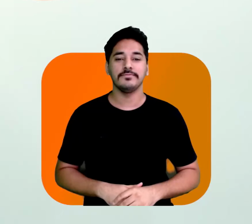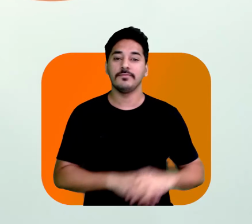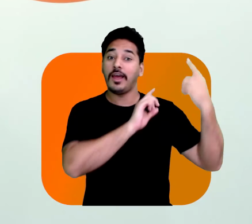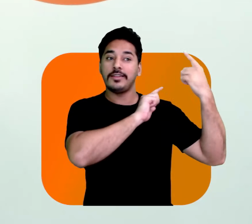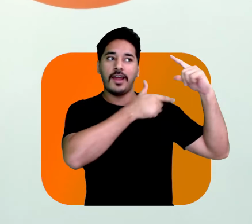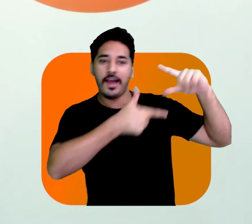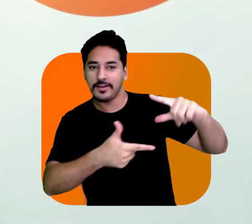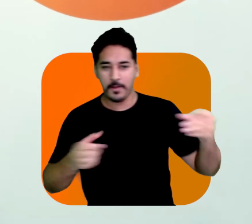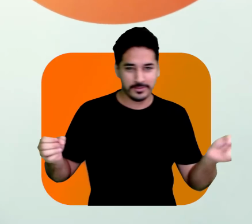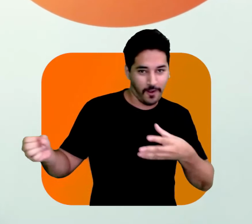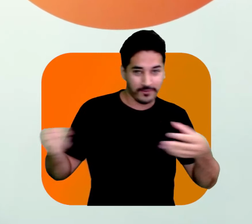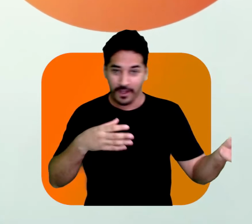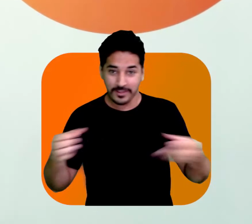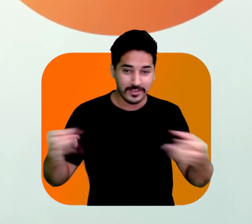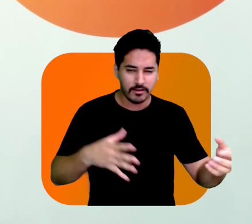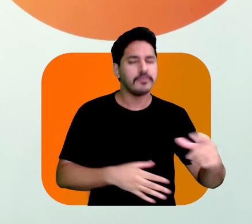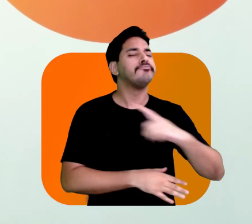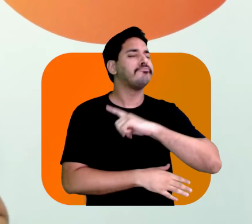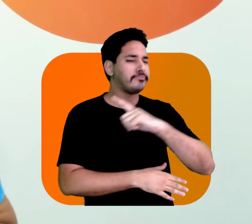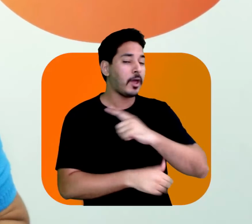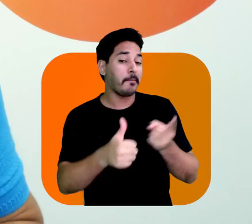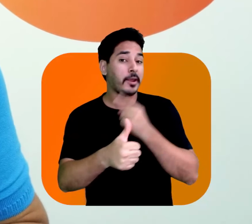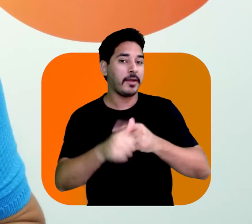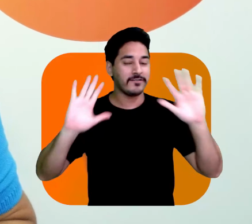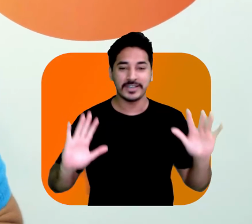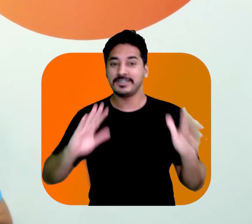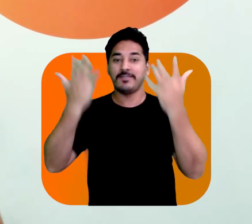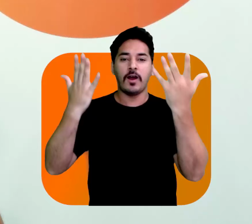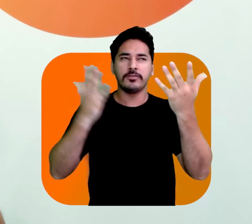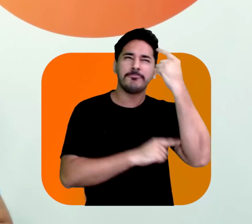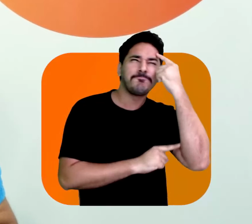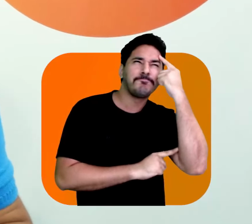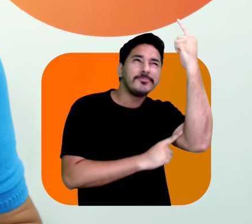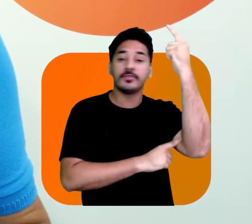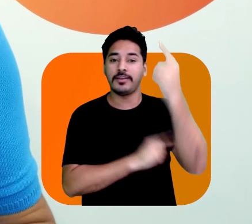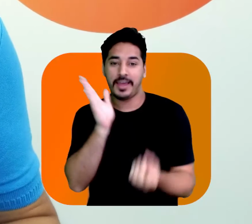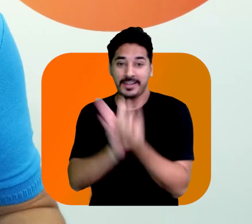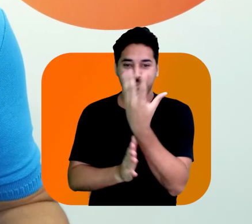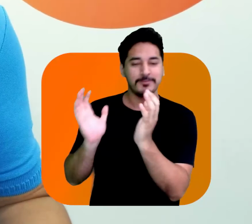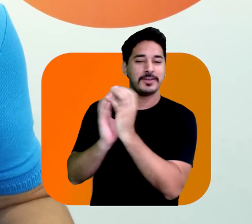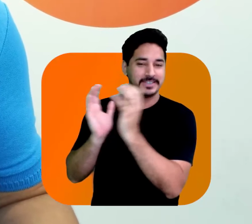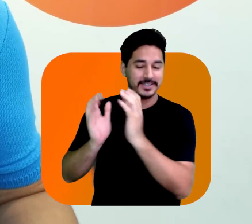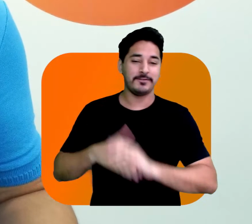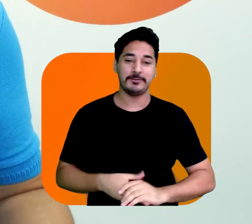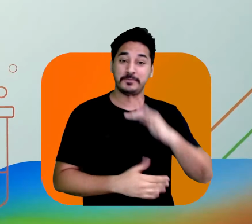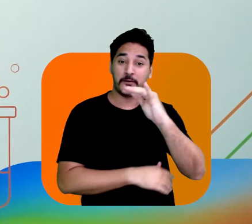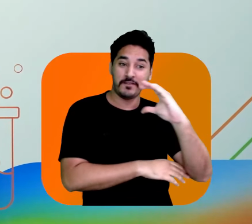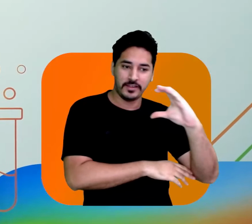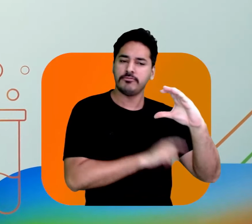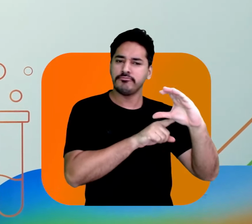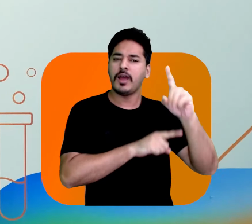Tradição e inovação se encontram no primeiro Festival de Invenção e Criatividade do Recife.